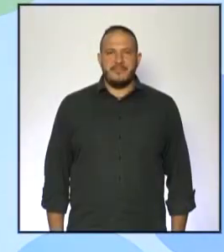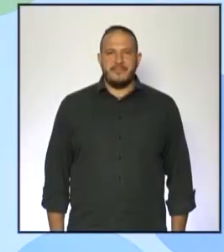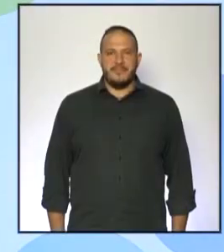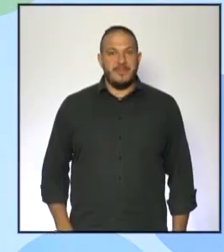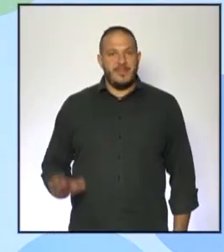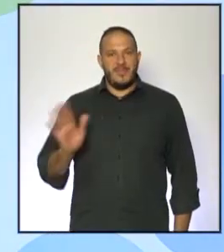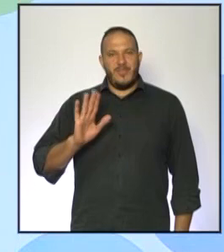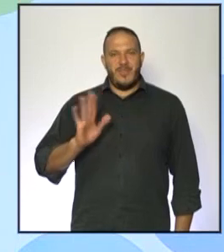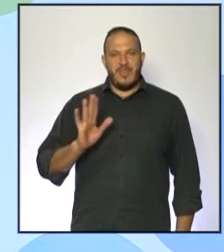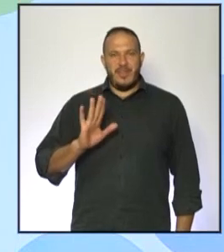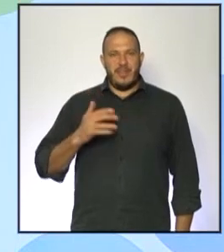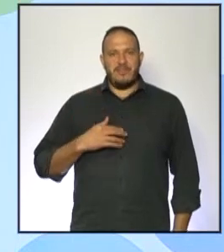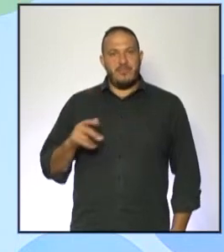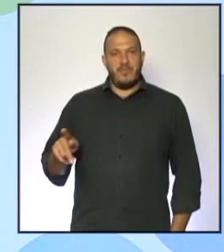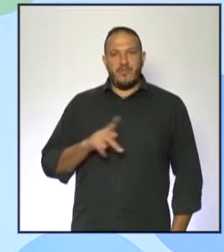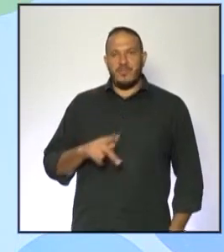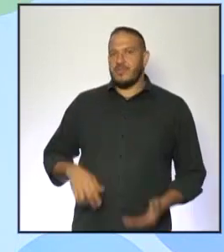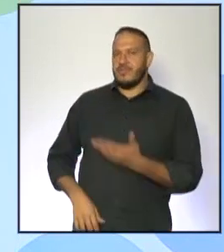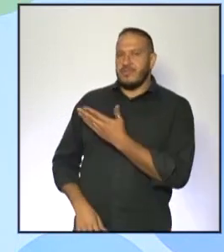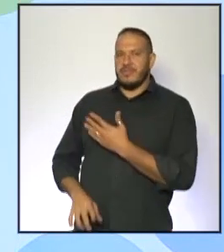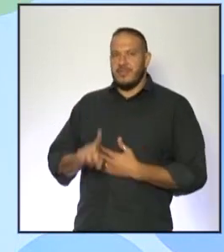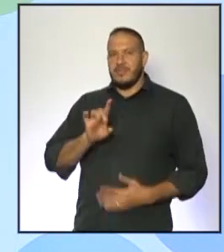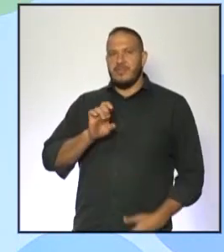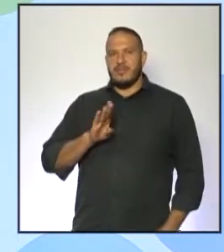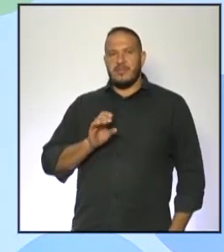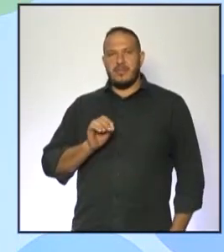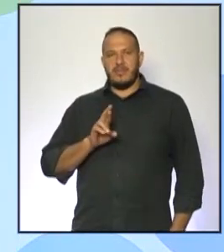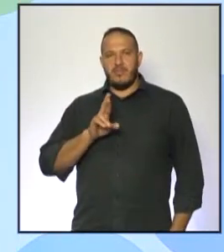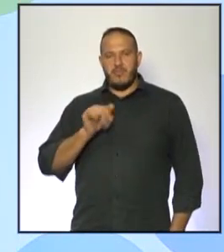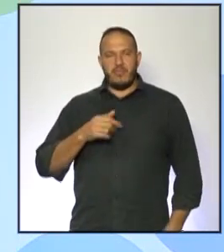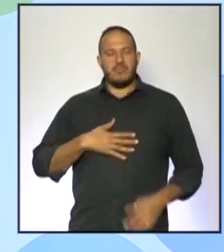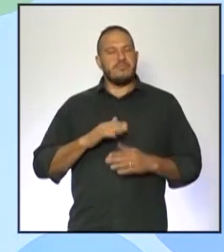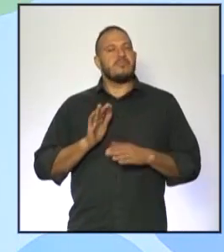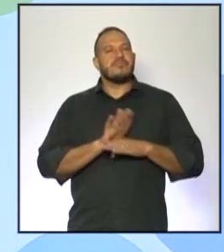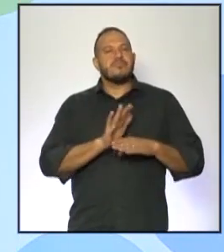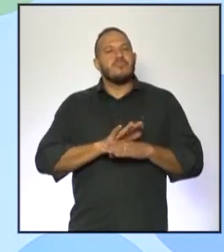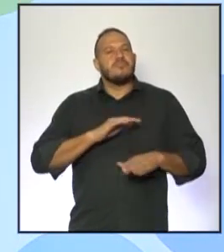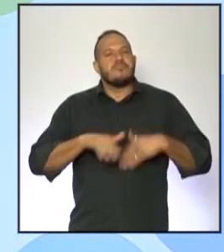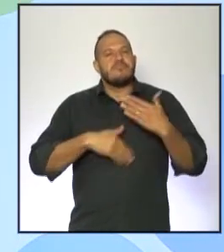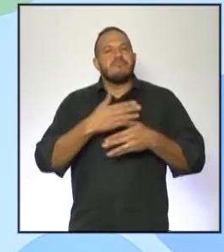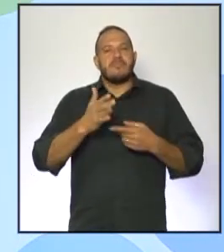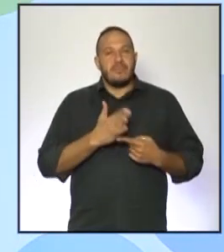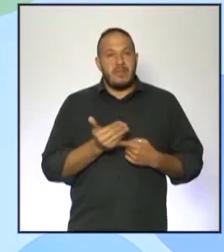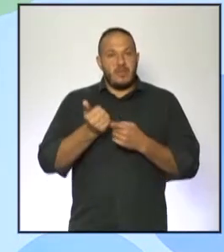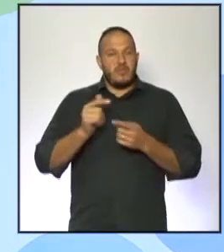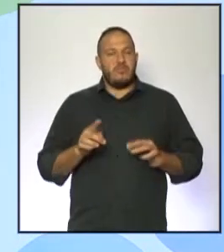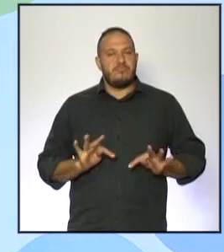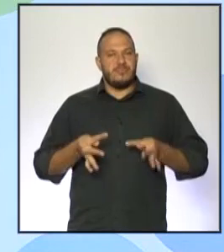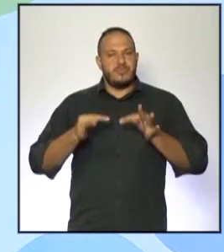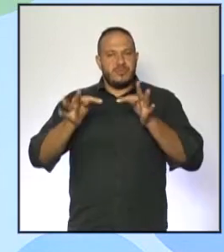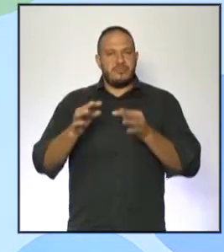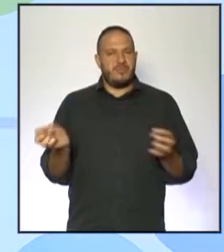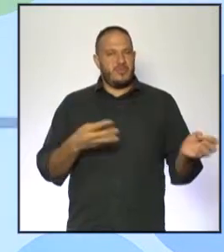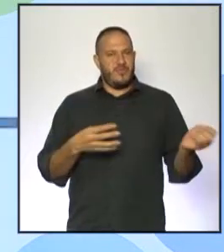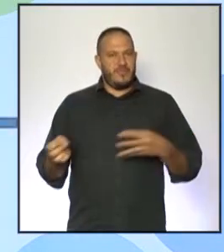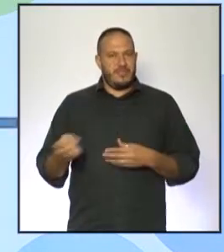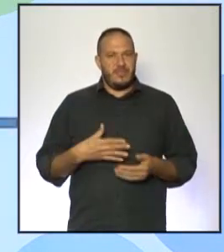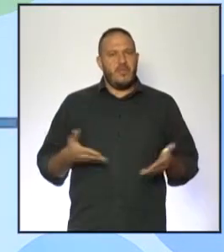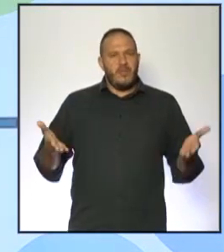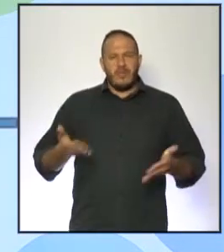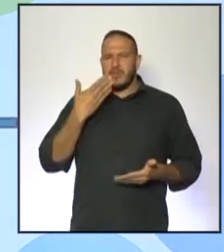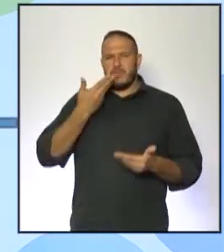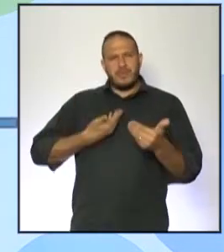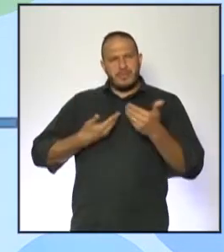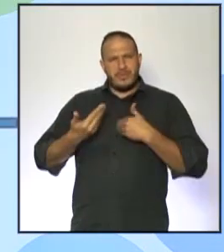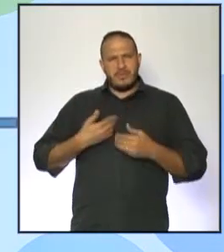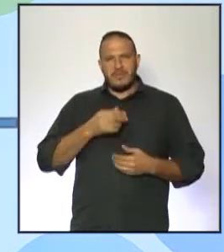Sou Débora Garofalo, professora e assessora de tecnologia e inovação. E hoje, atendendo a muitos pedidos, nós vamos